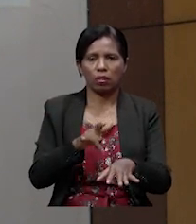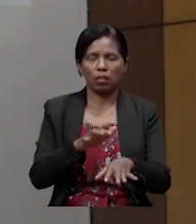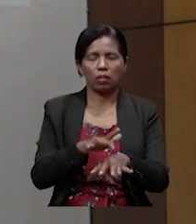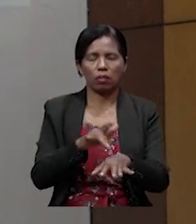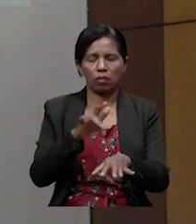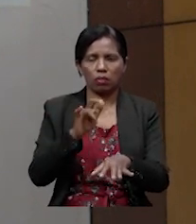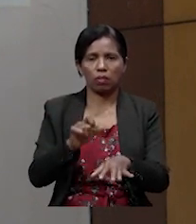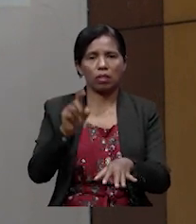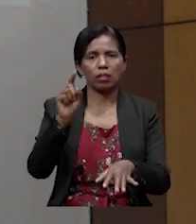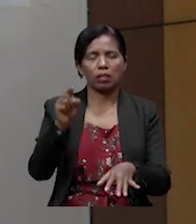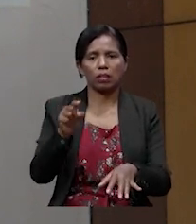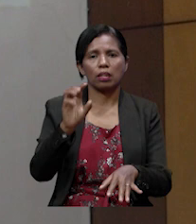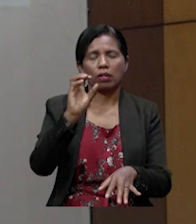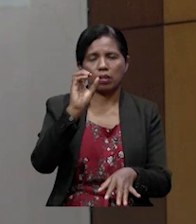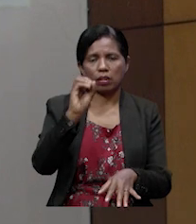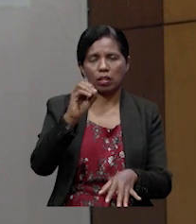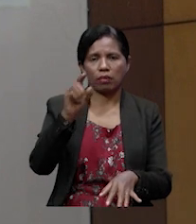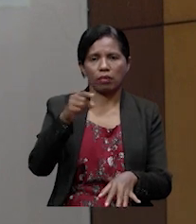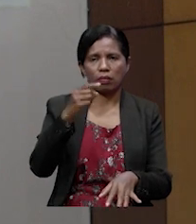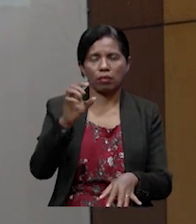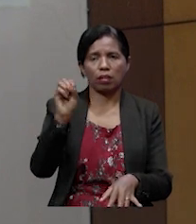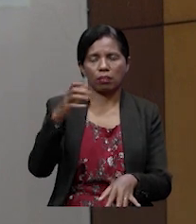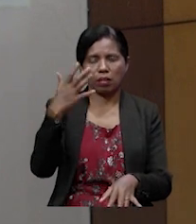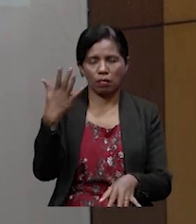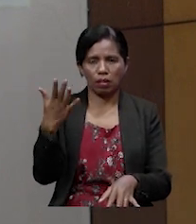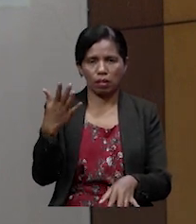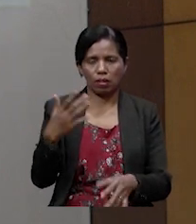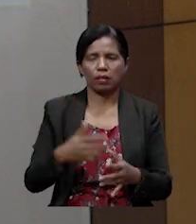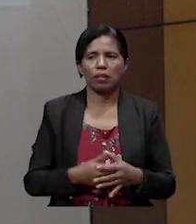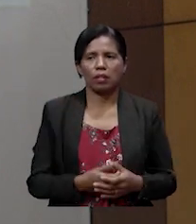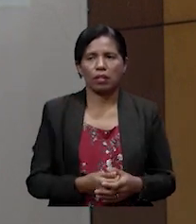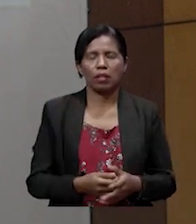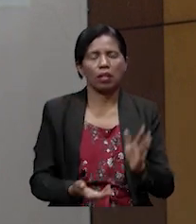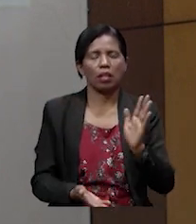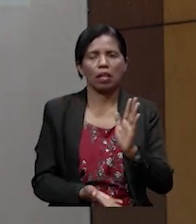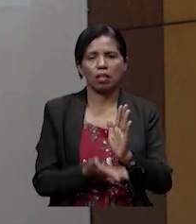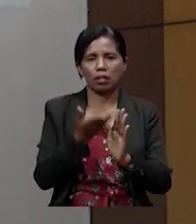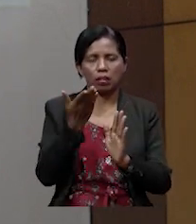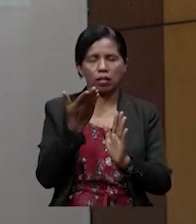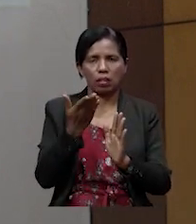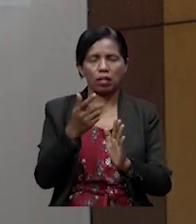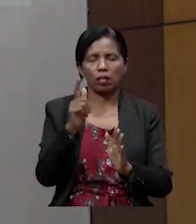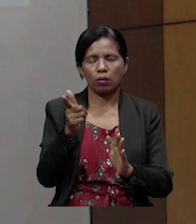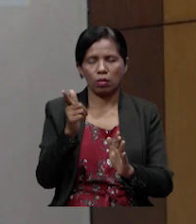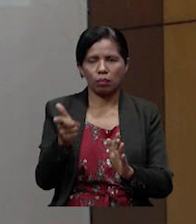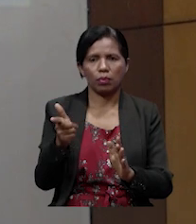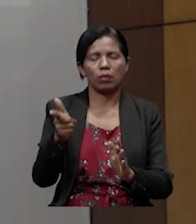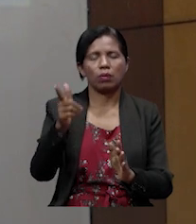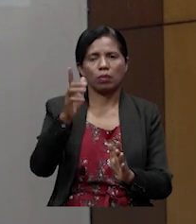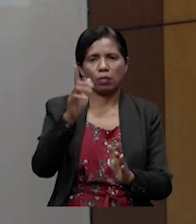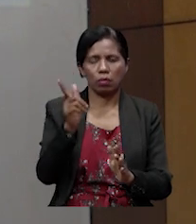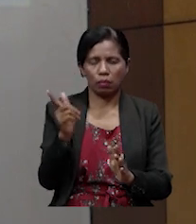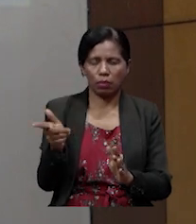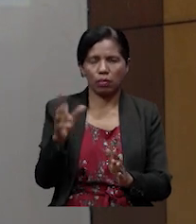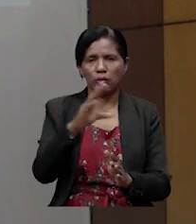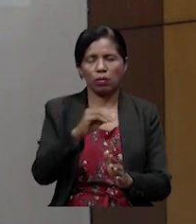0,15 centavos ma ve na realidade agora de dauk ne hasai hotu ba 20 até 24